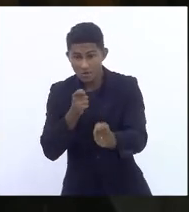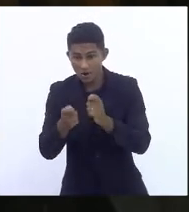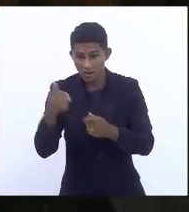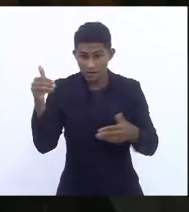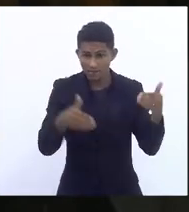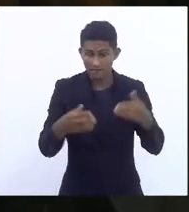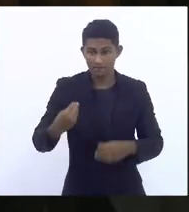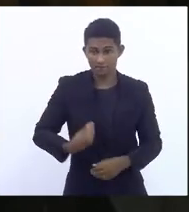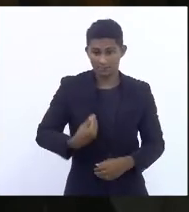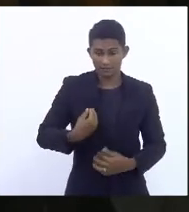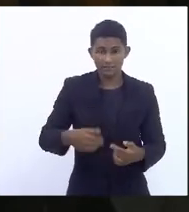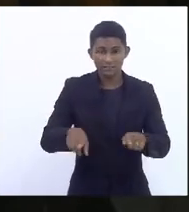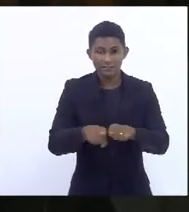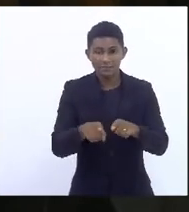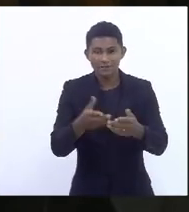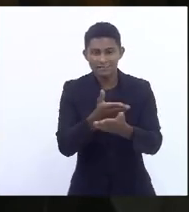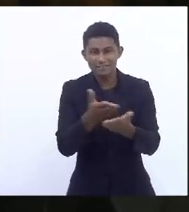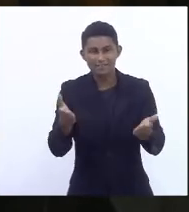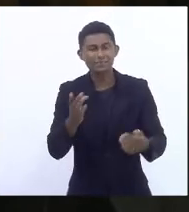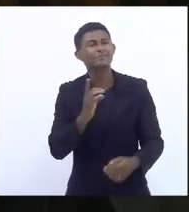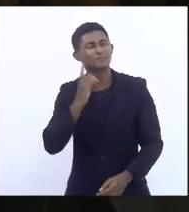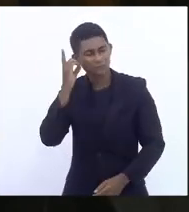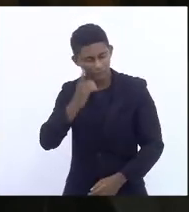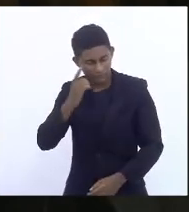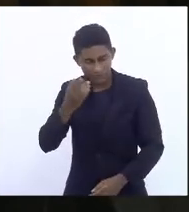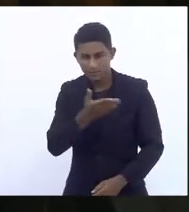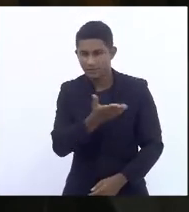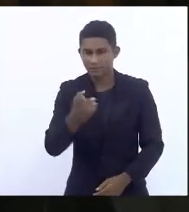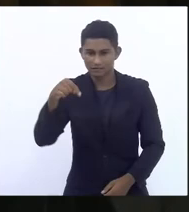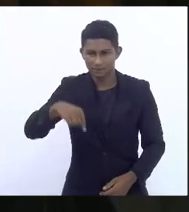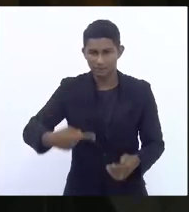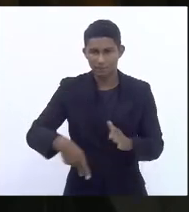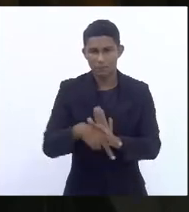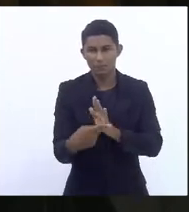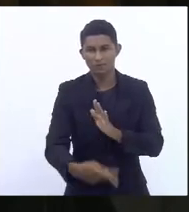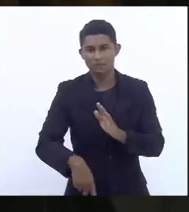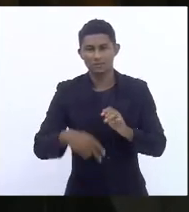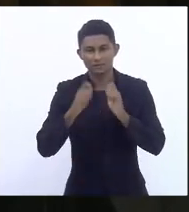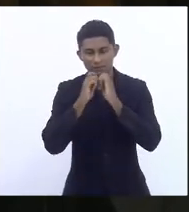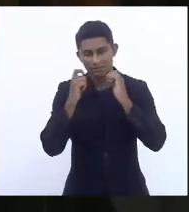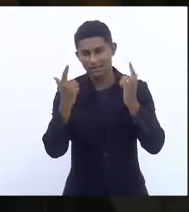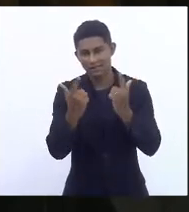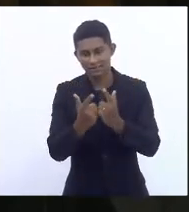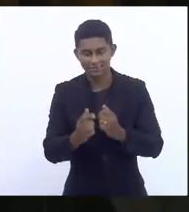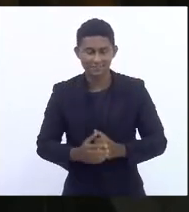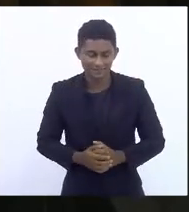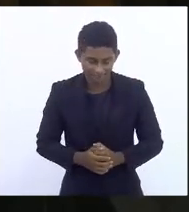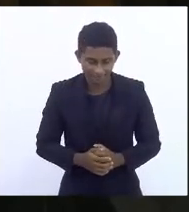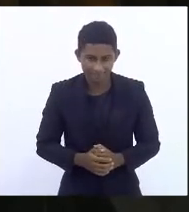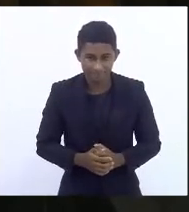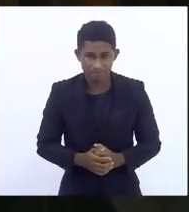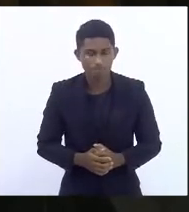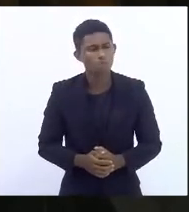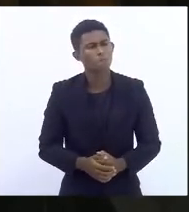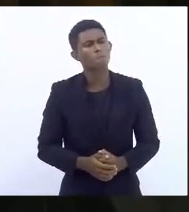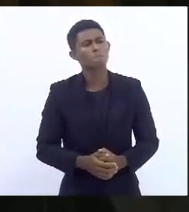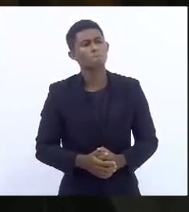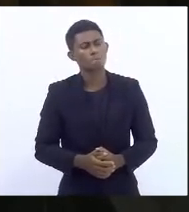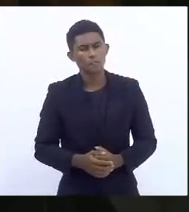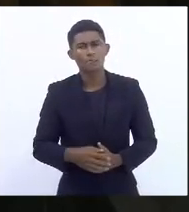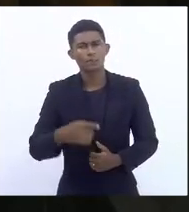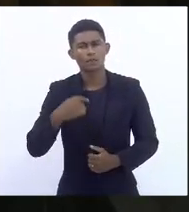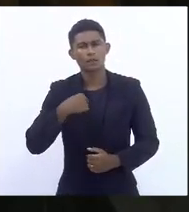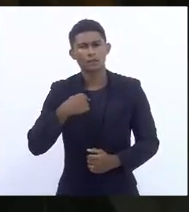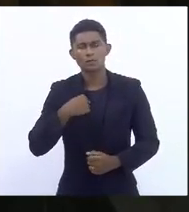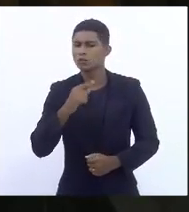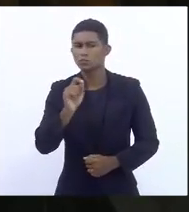de trabalho do Poder Legislativo Estadual. Deputada Marta Rocha, eu queria